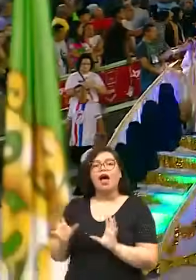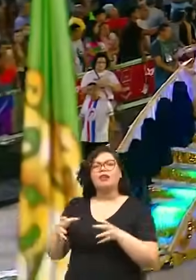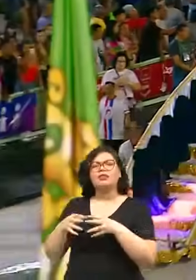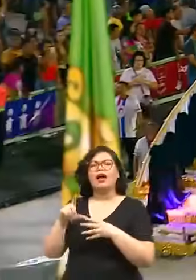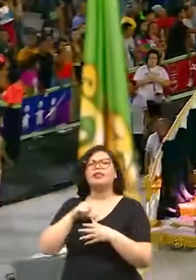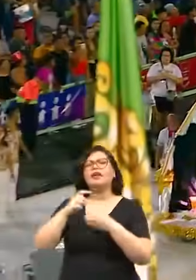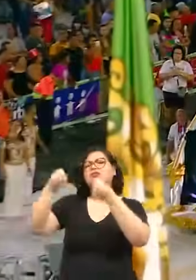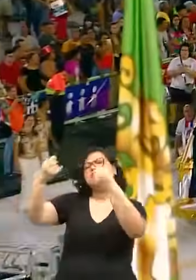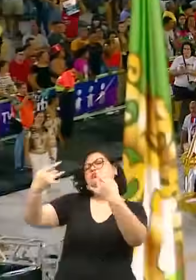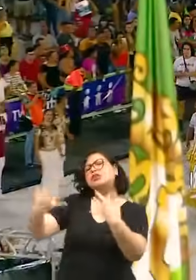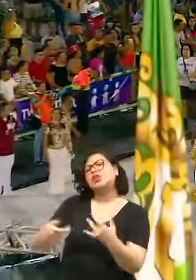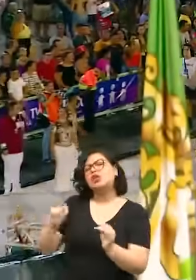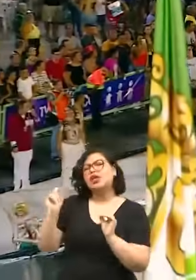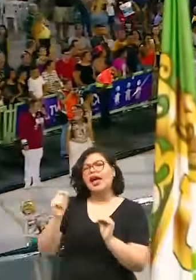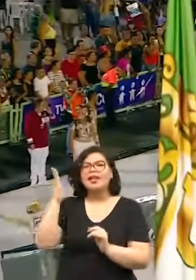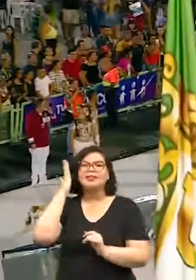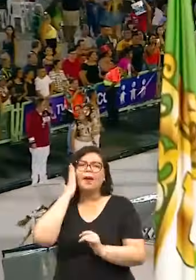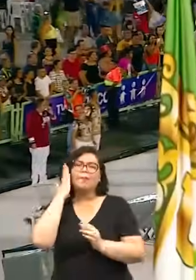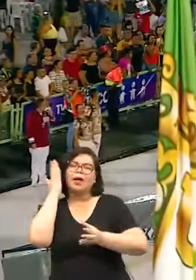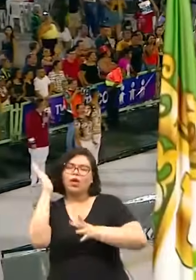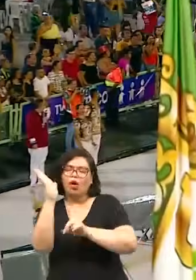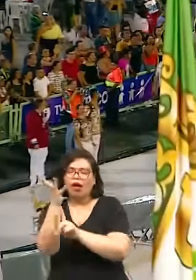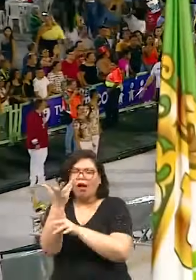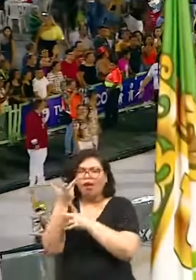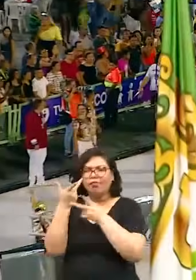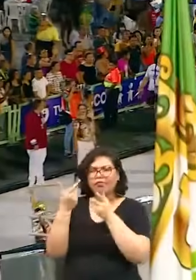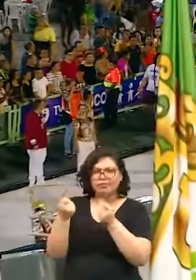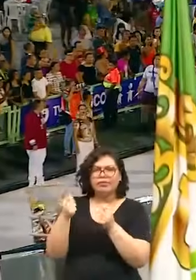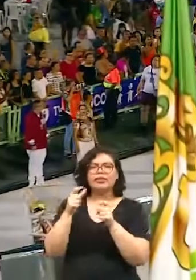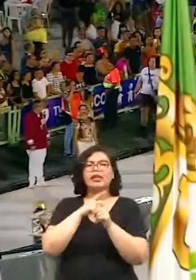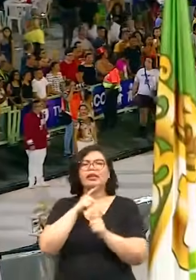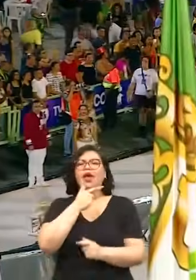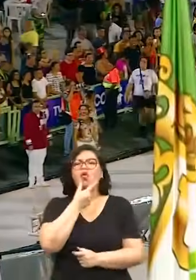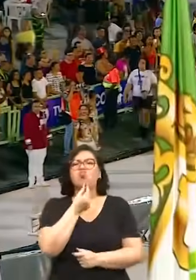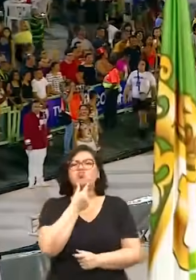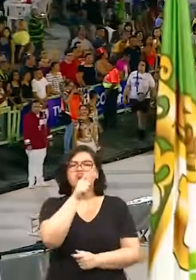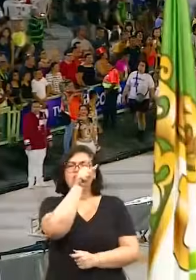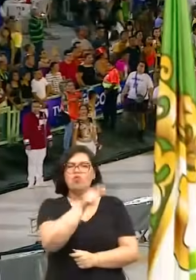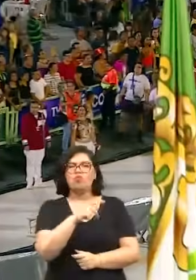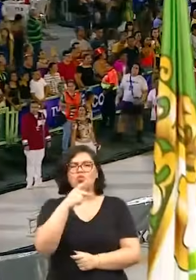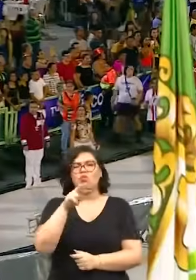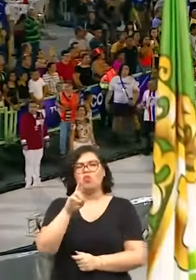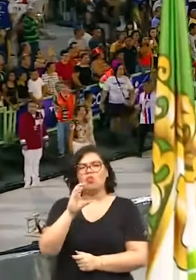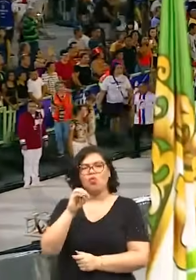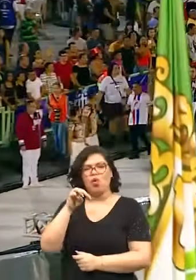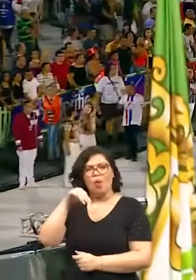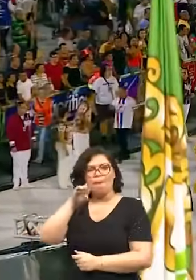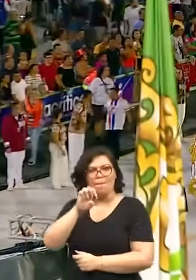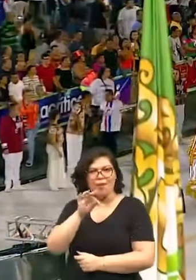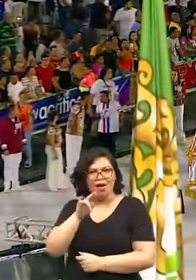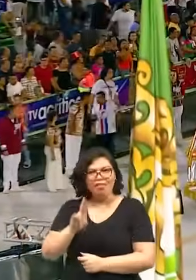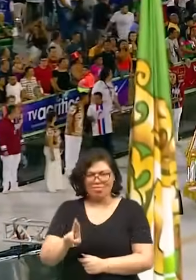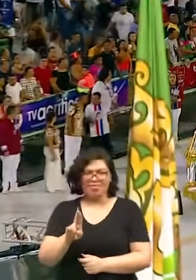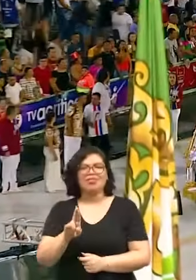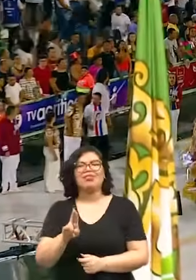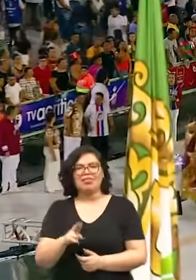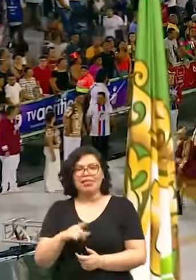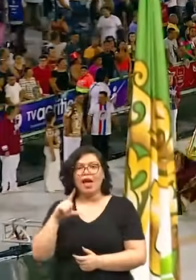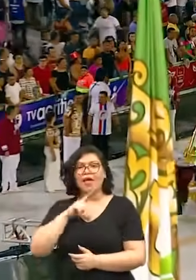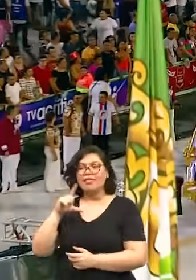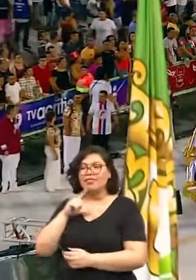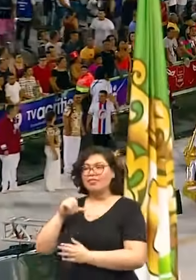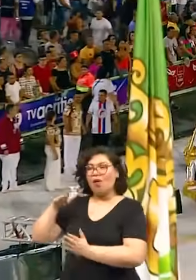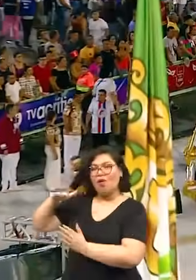contando sobre a arte da sabedoria e traz aí Prometeu e a chama da sabedoria. Vem então aí com o módulo